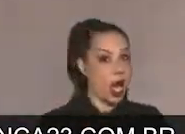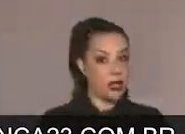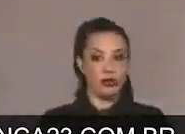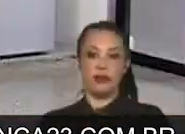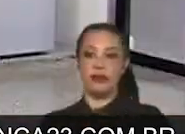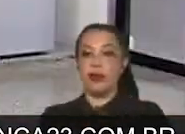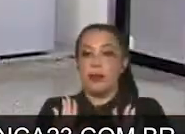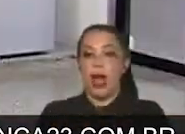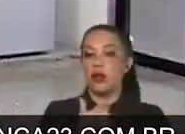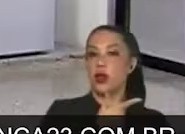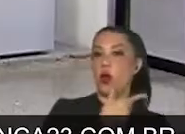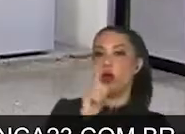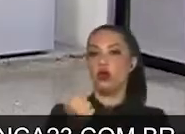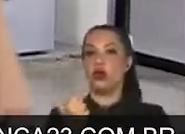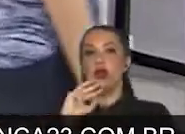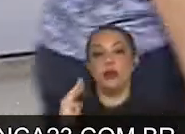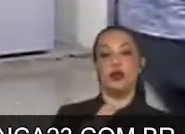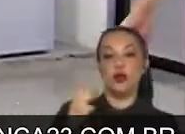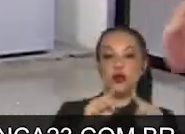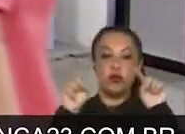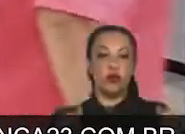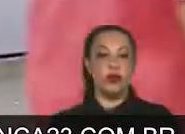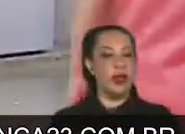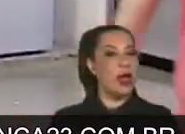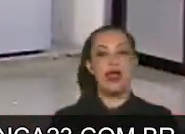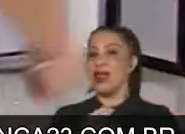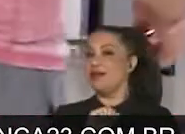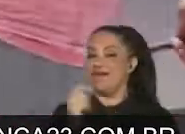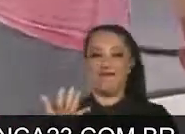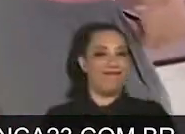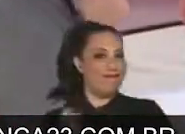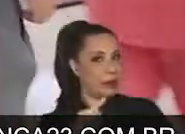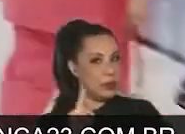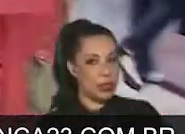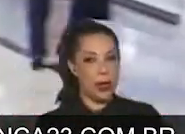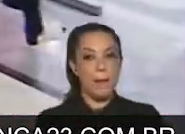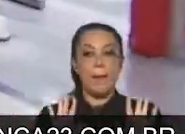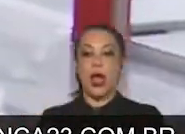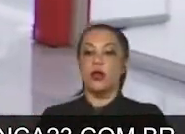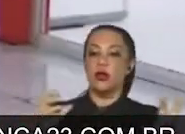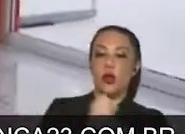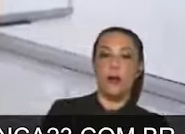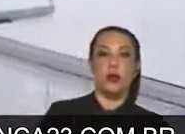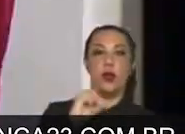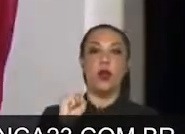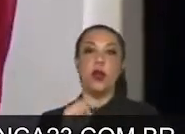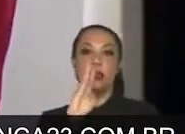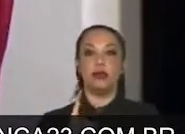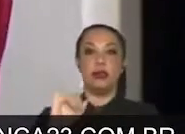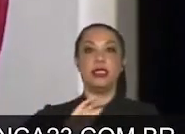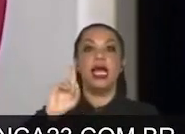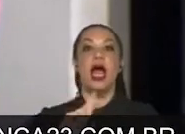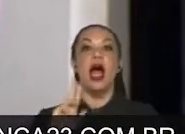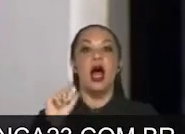R$ 31 bilhões. Mas outros 12 milhões de trabalhadores ainda não fizeram o saque, somando cerca de